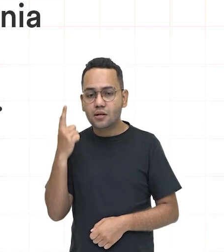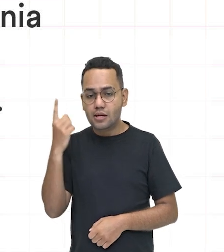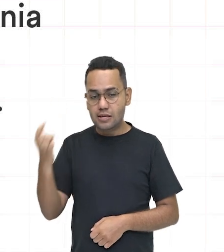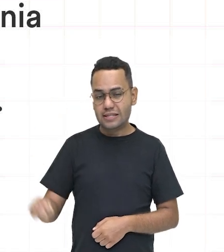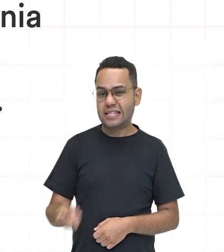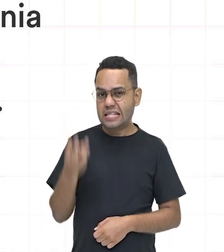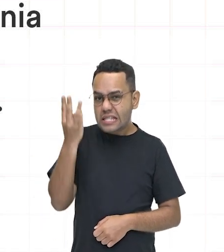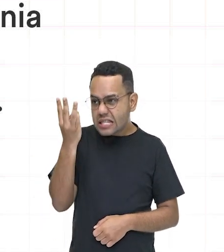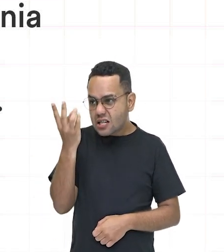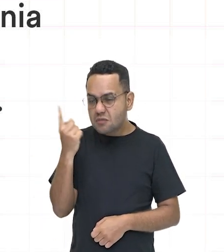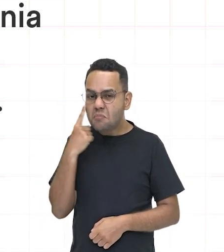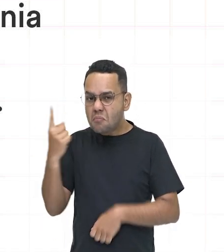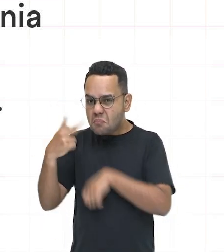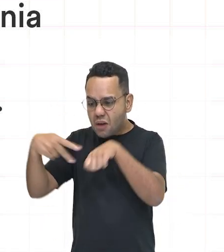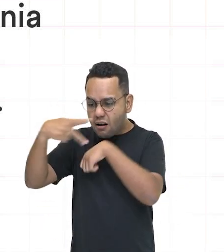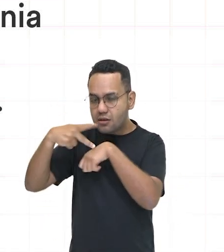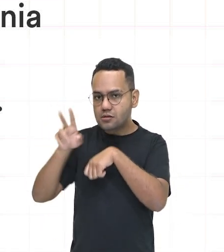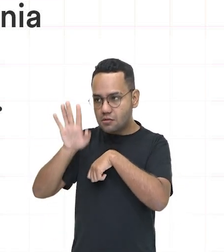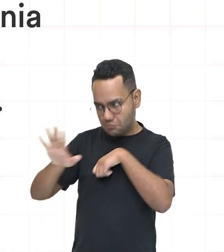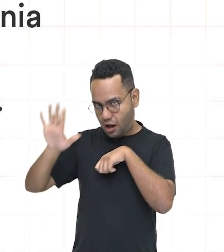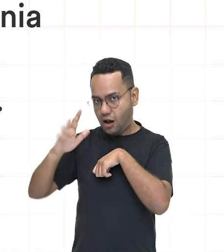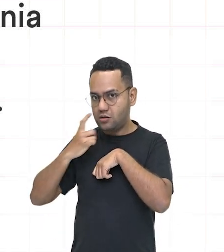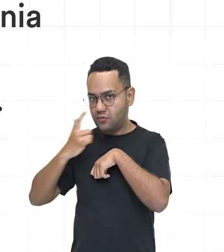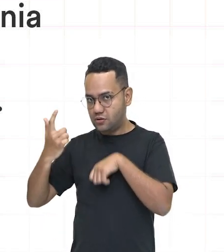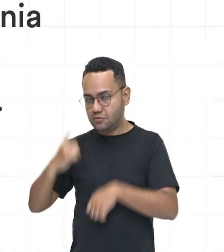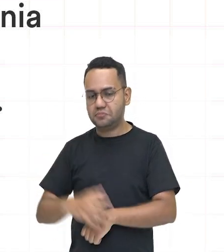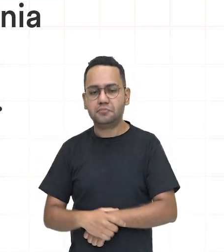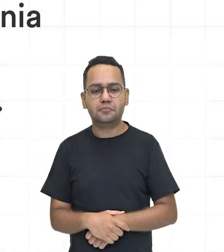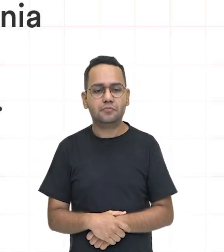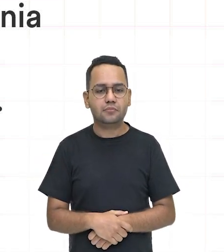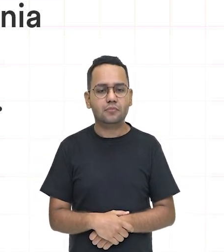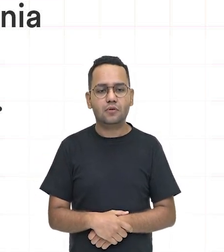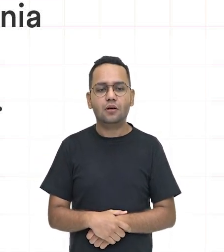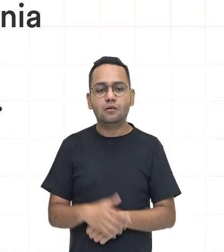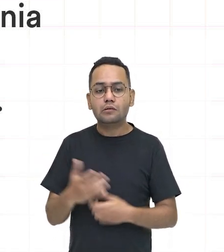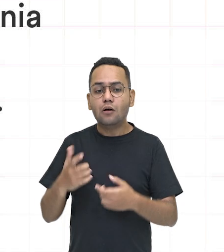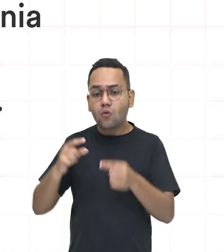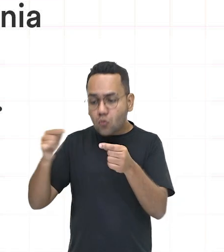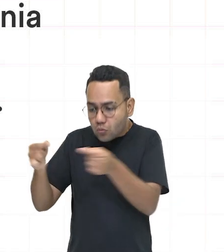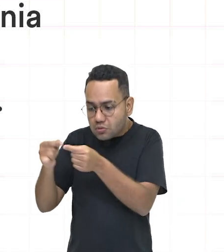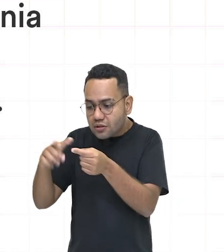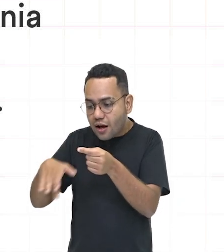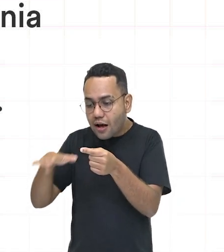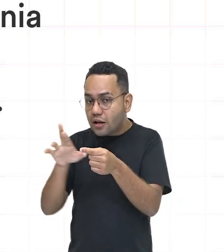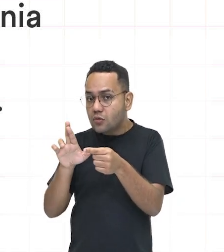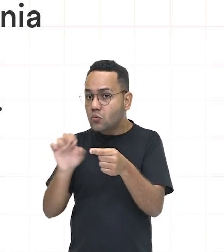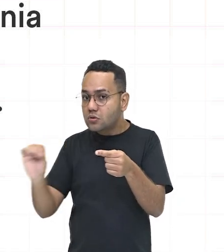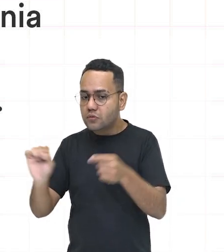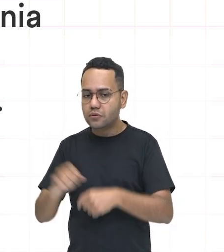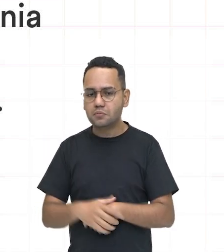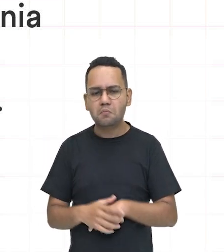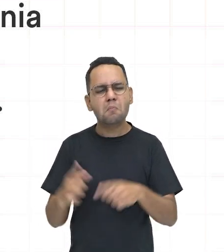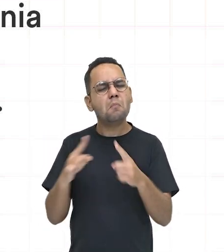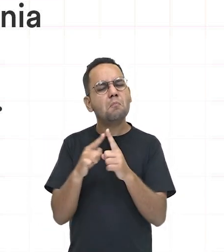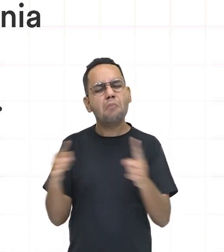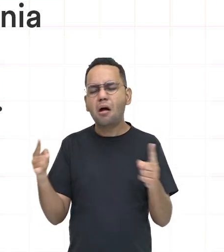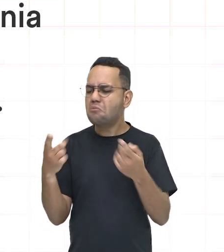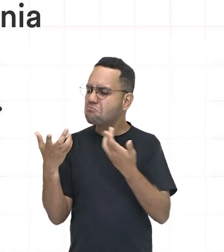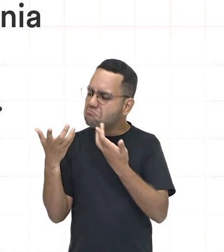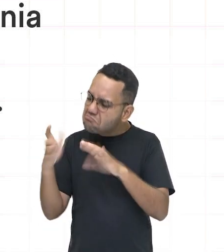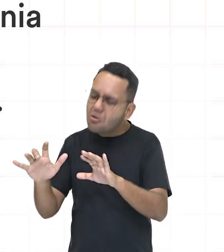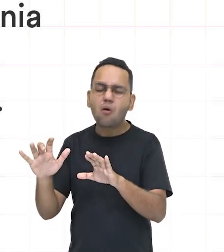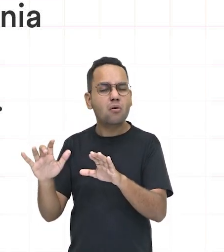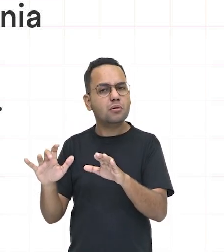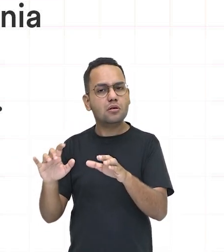Letônia e Lituânia, né, faziam parte da União Soviética, porém não quiseram fazer